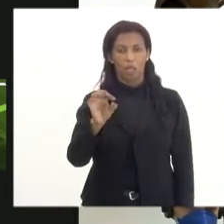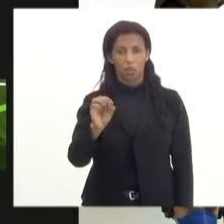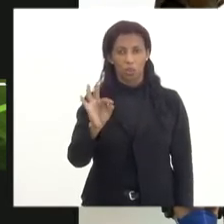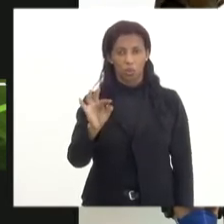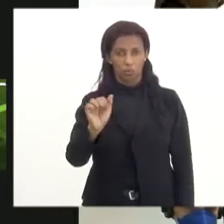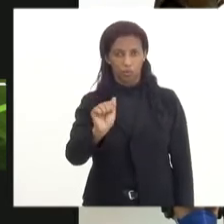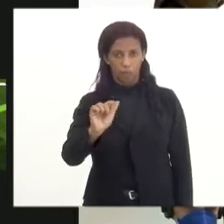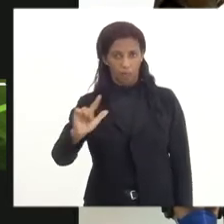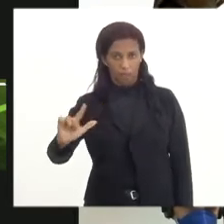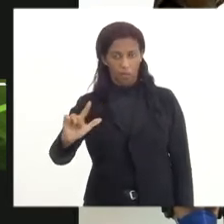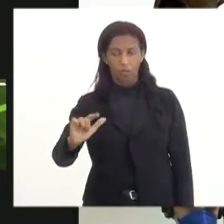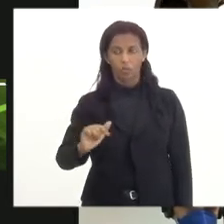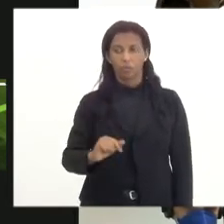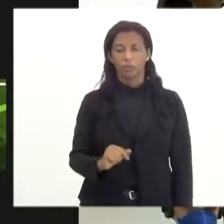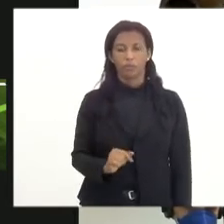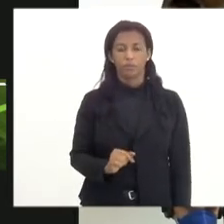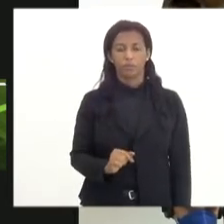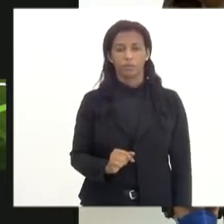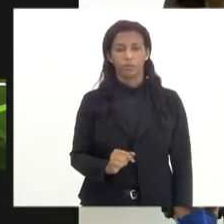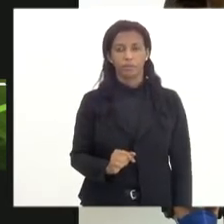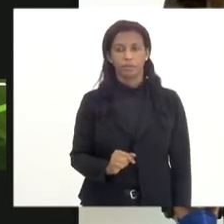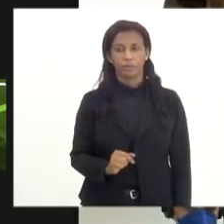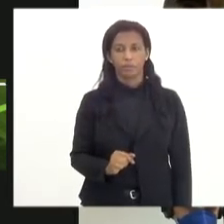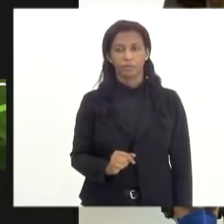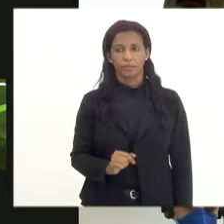Total. É isso, Ulisses?